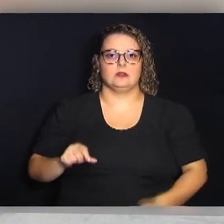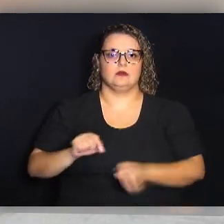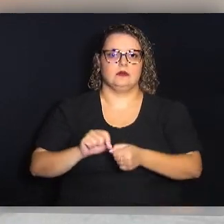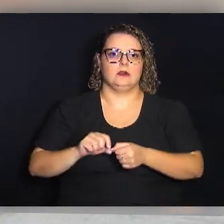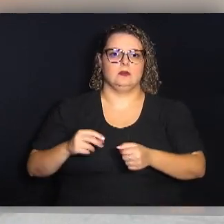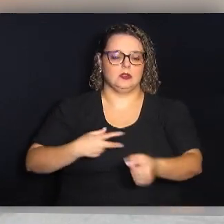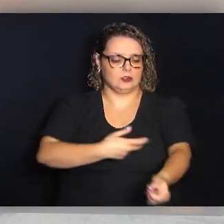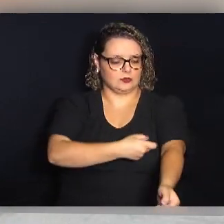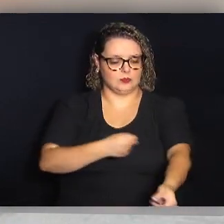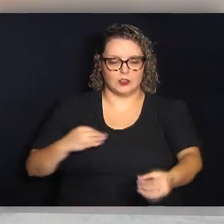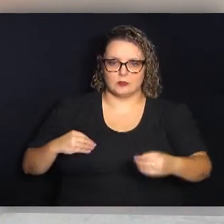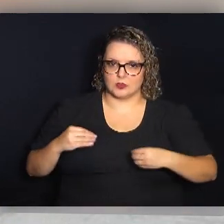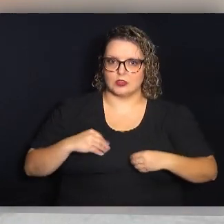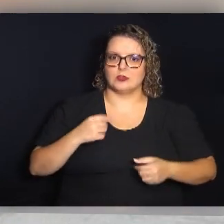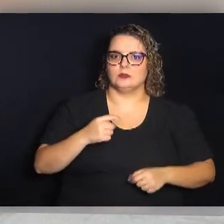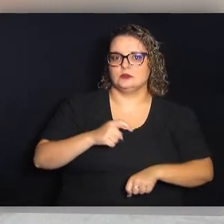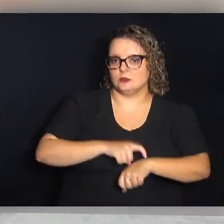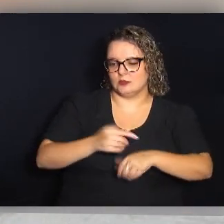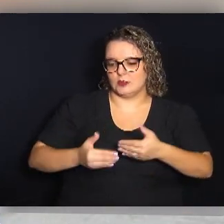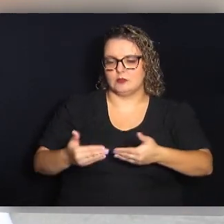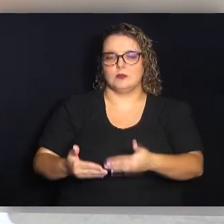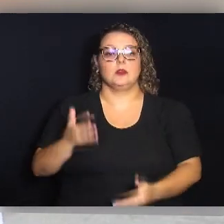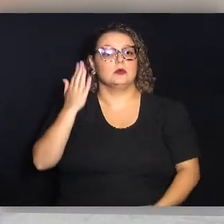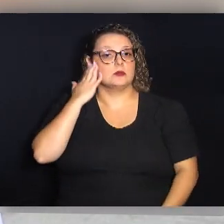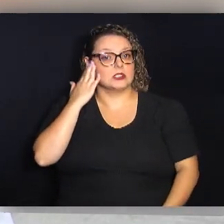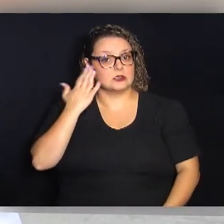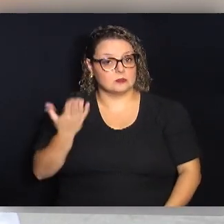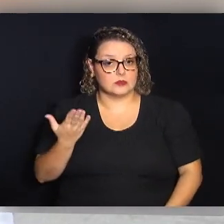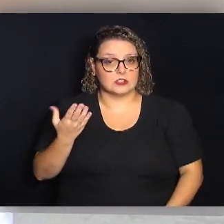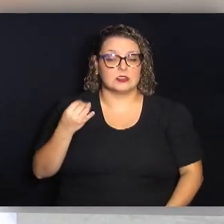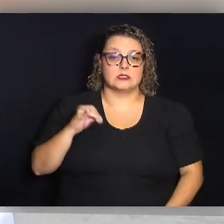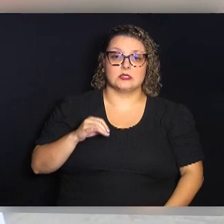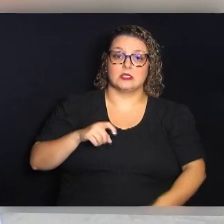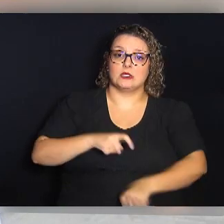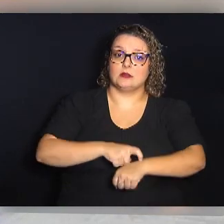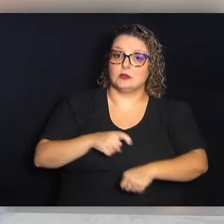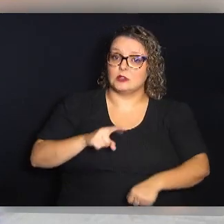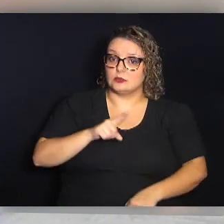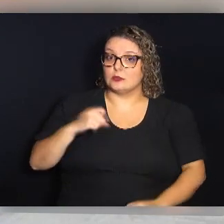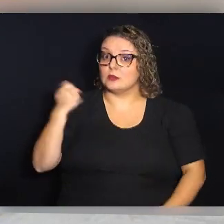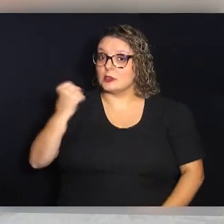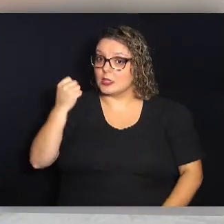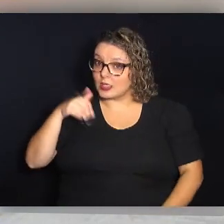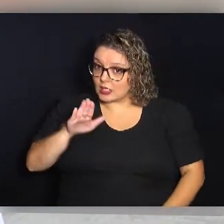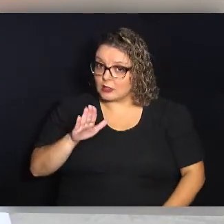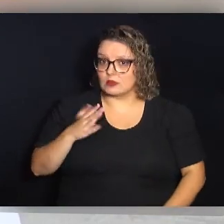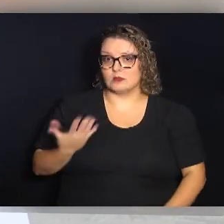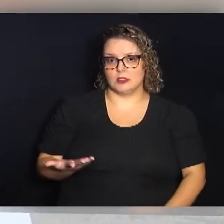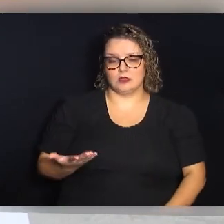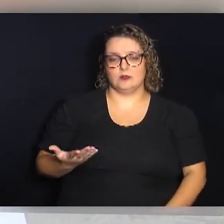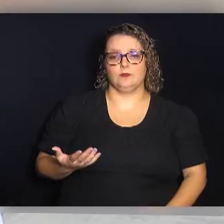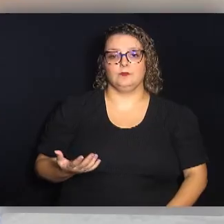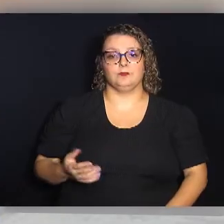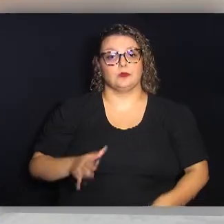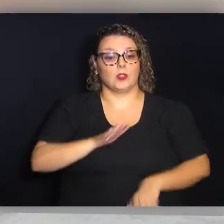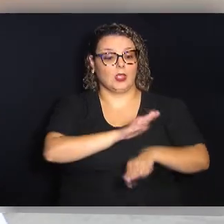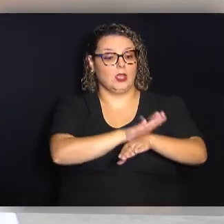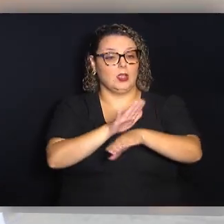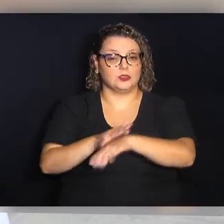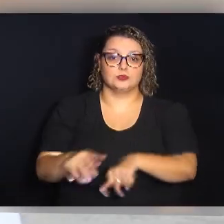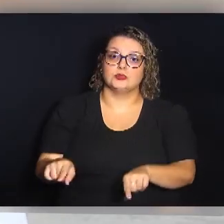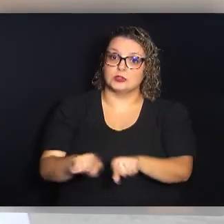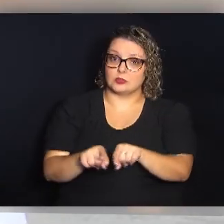hemograma de tempo em tempo para que as pessoas saibam se aquele se aquele quadro não está se tornando um quadro grave ou a